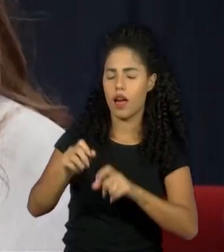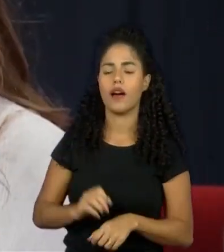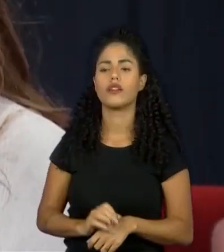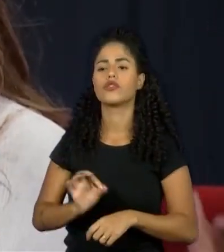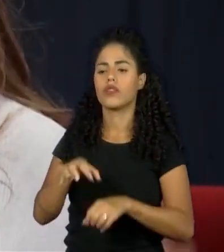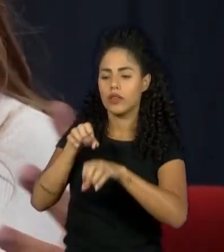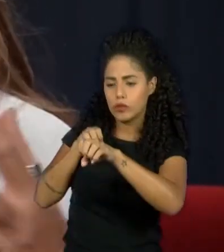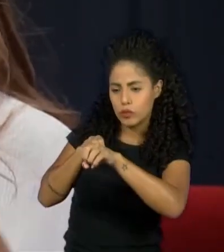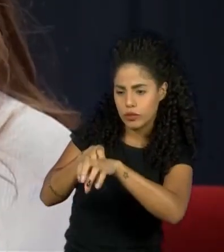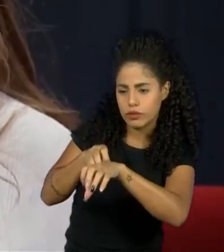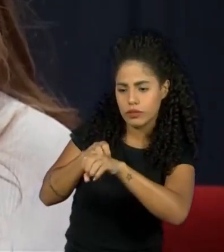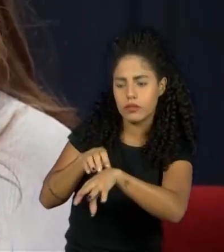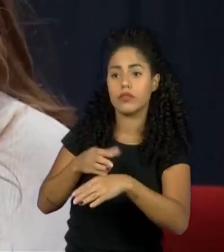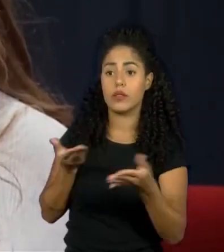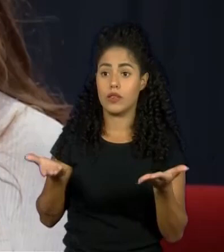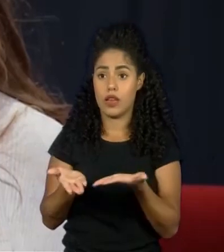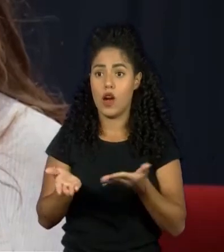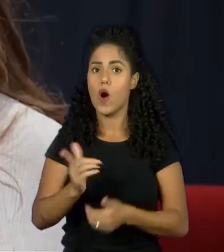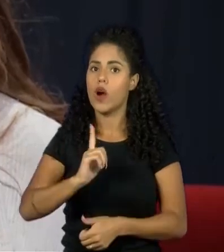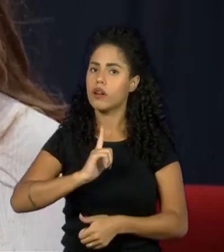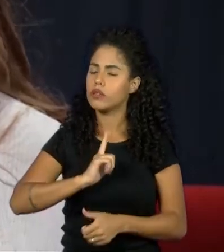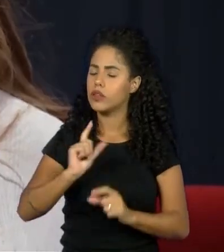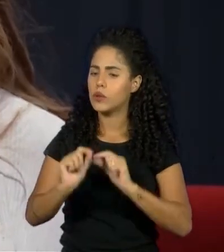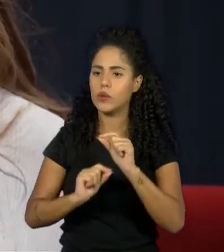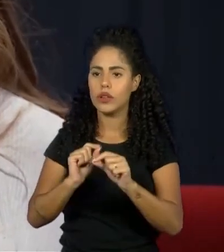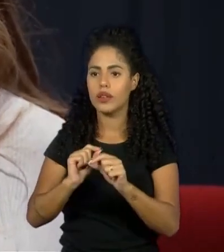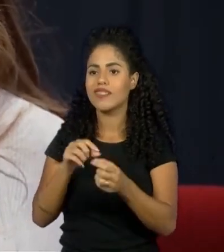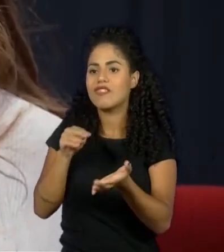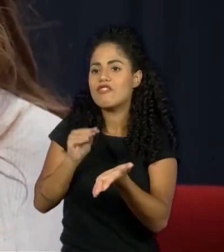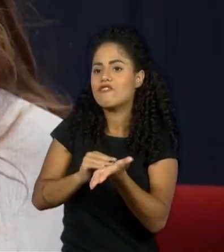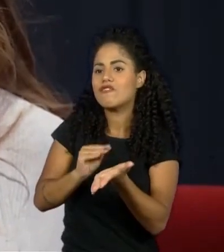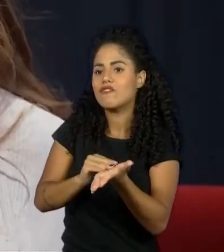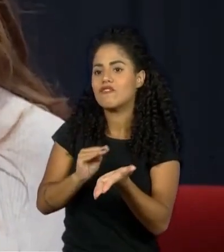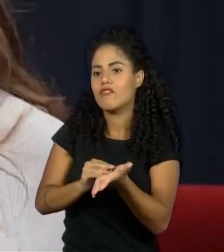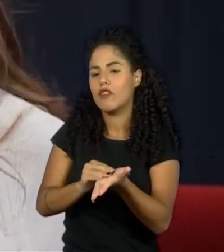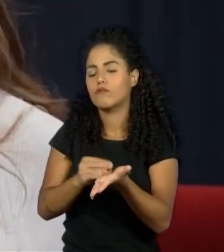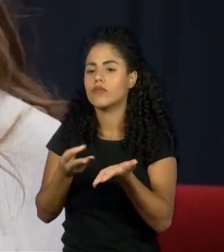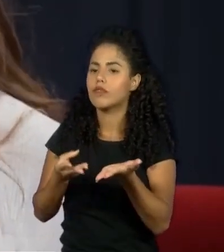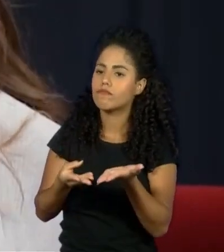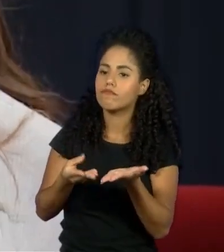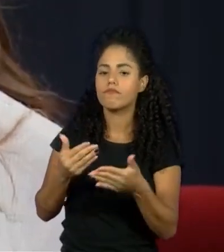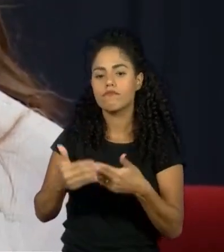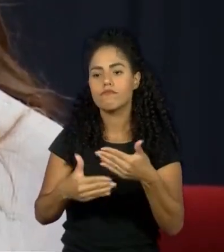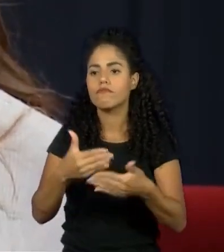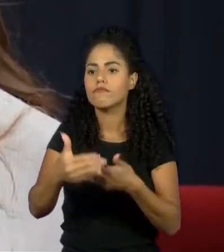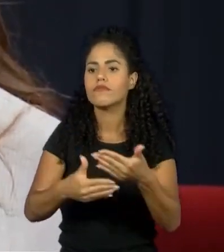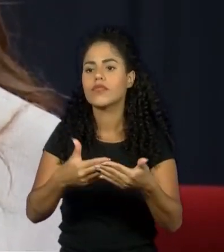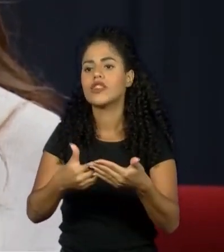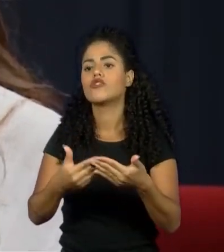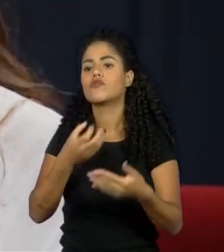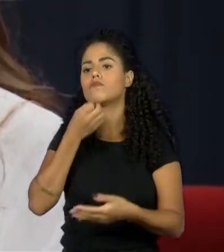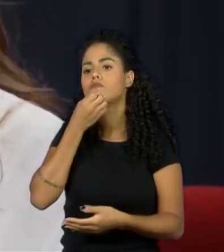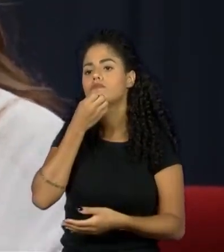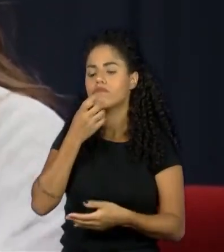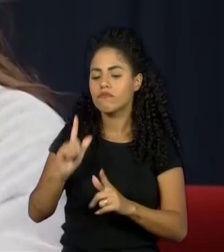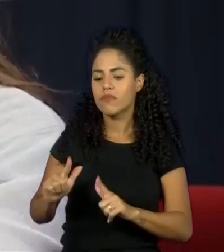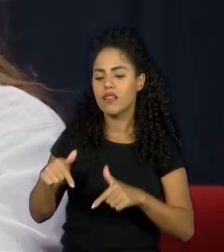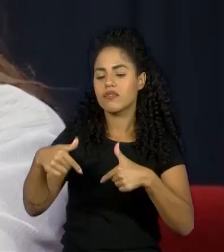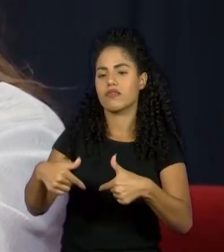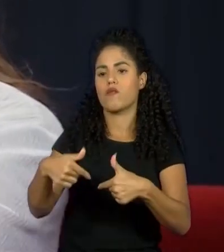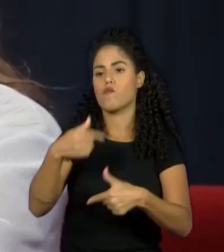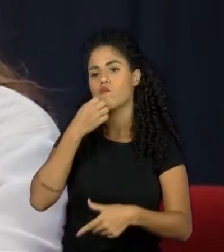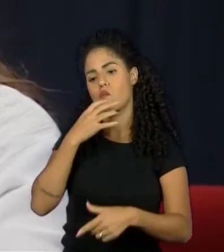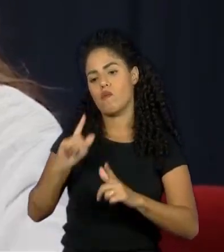do ensino e agora tá faltando um pouco mais de boa vontade tanto da estrutura